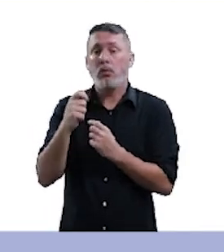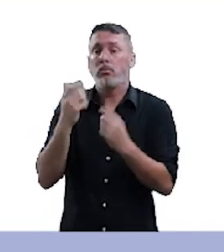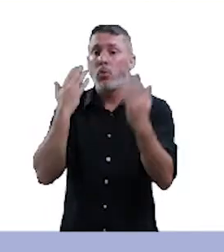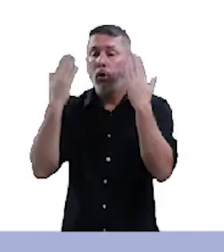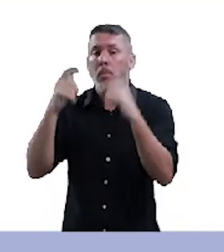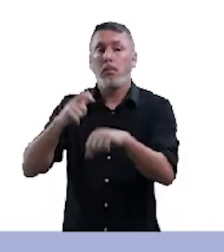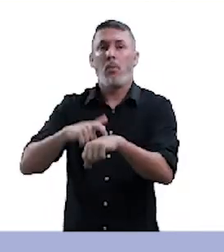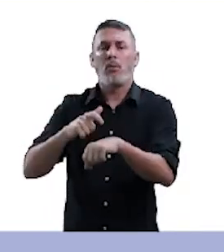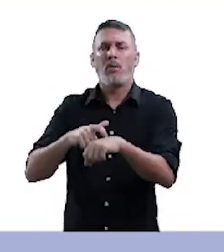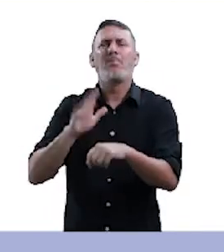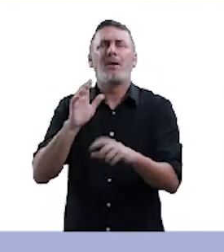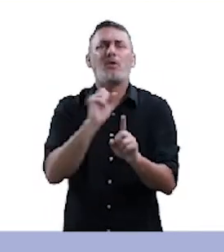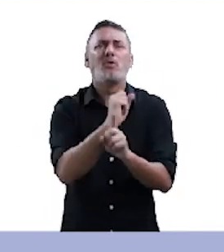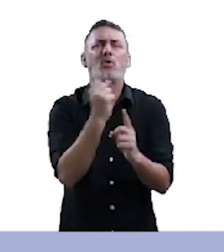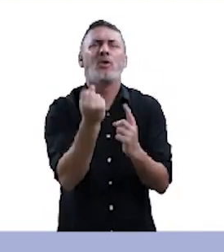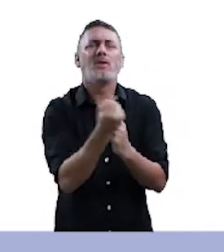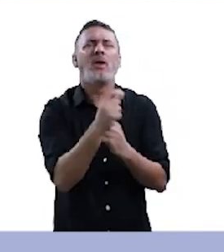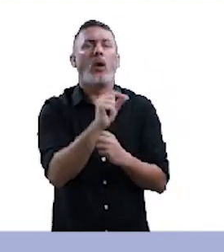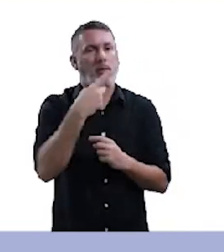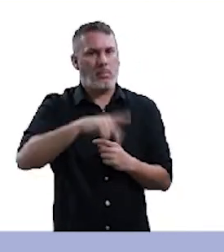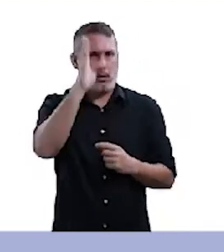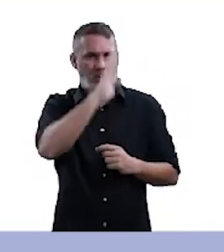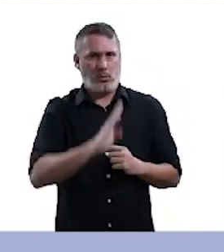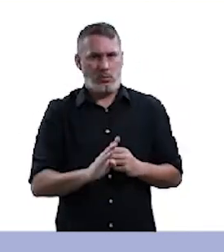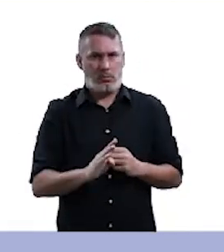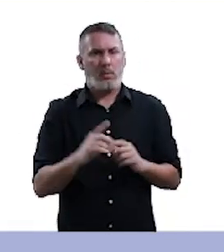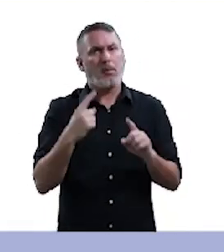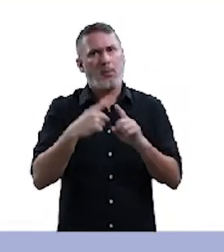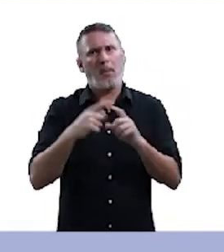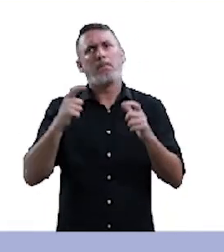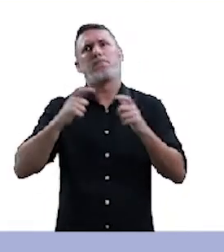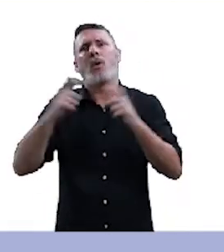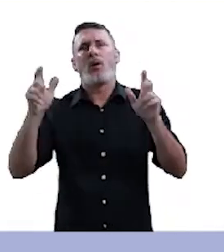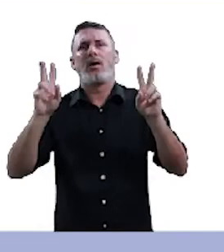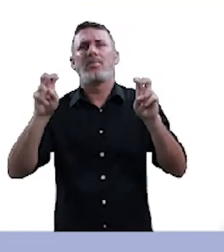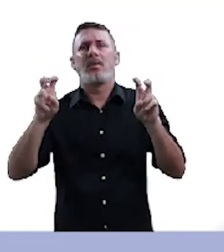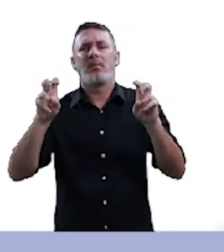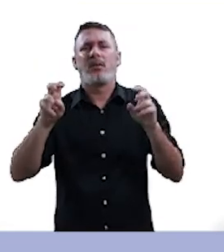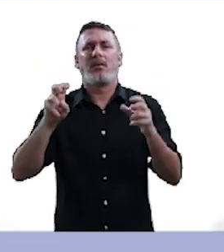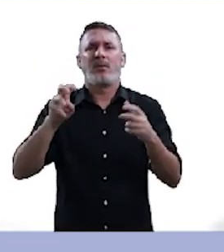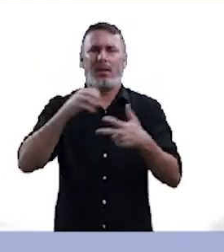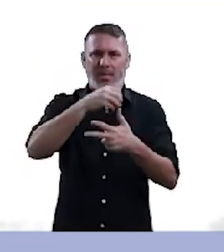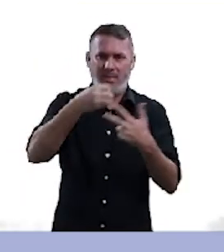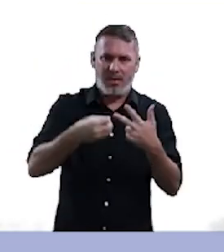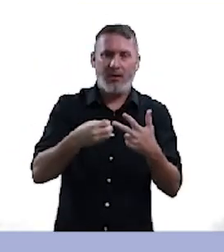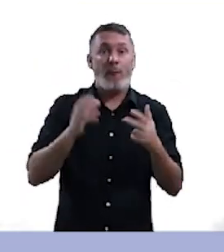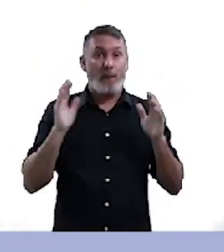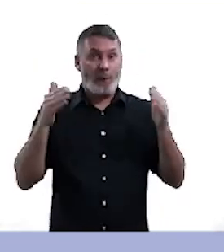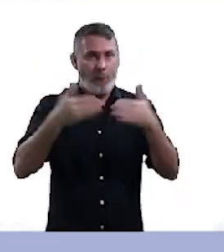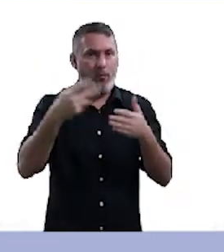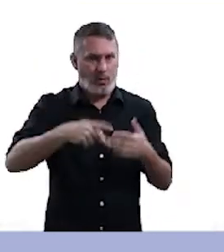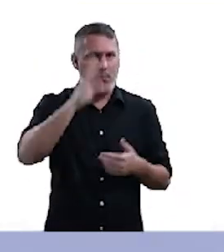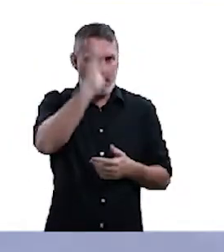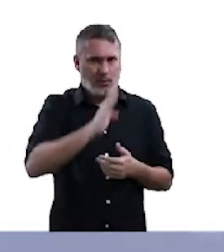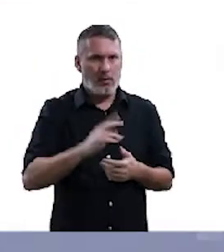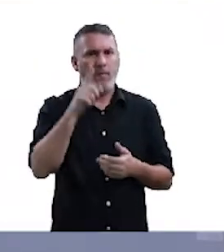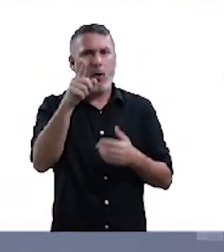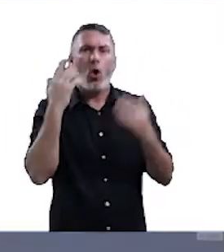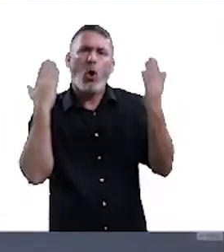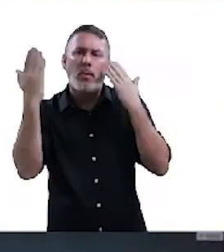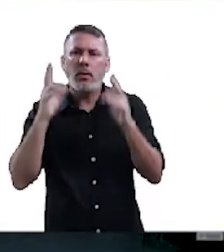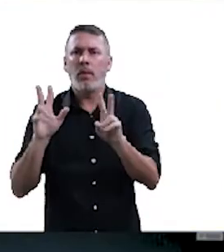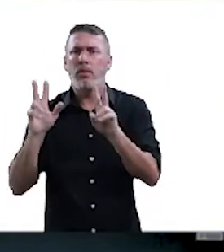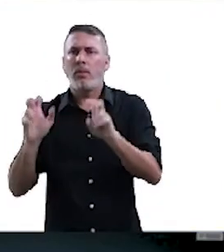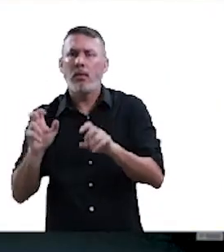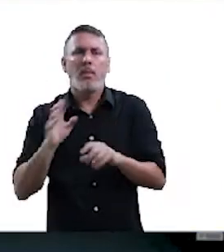contemporâneo. Sociedade, quando eu falo sociedade, eu falo brasileiro, porque geralmente os temas vão voltados para nível Brasil. Ok? Então você faz essa comparação